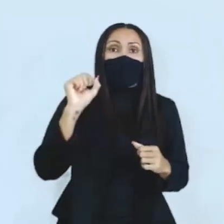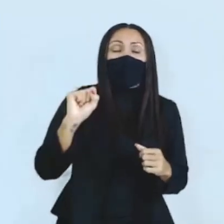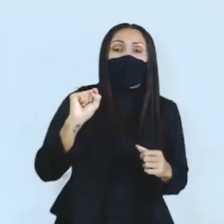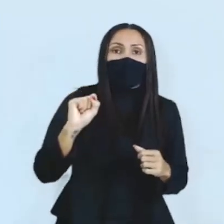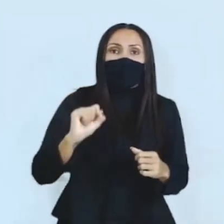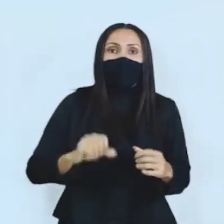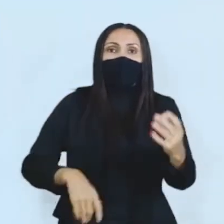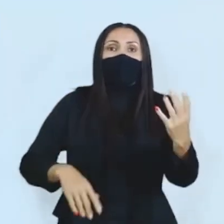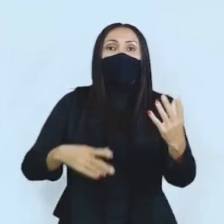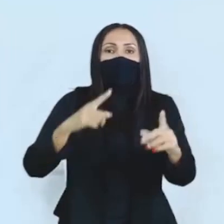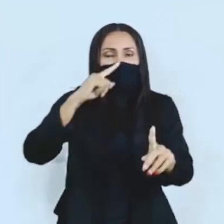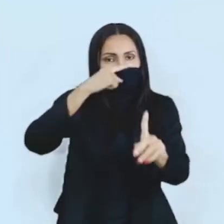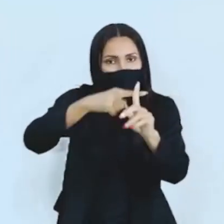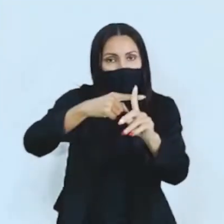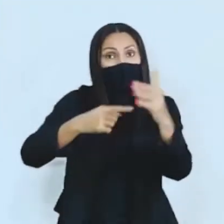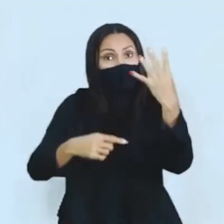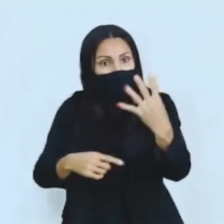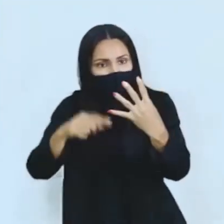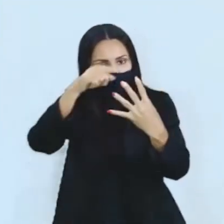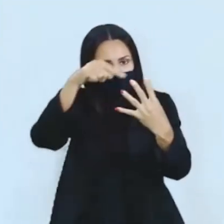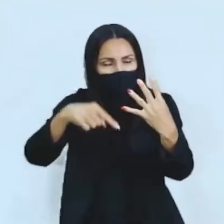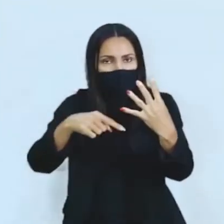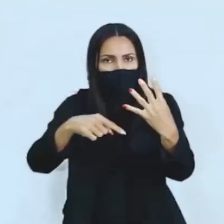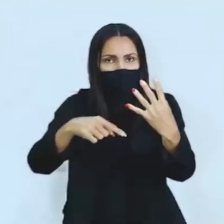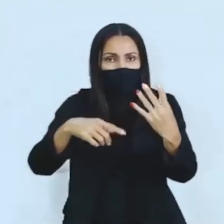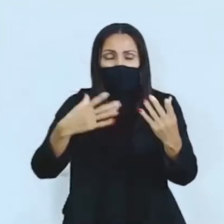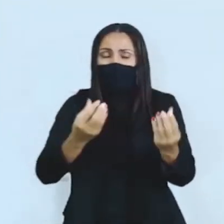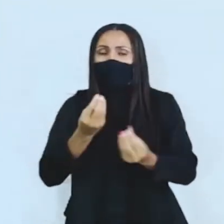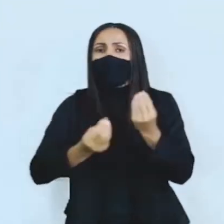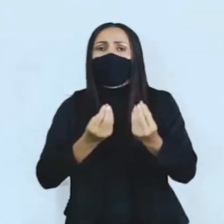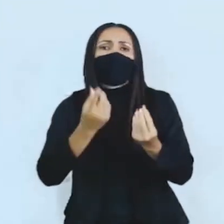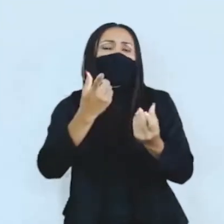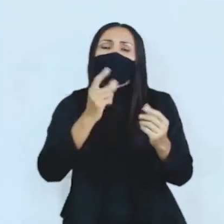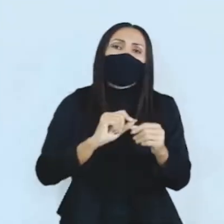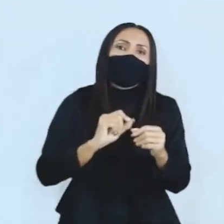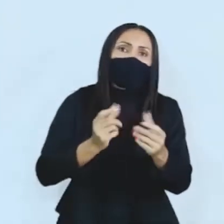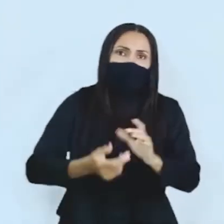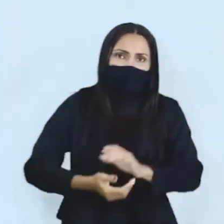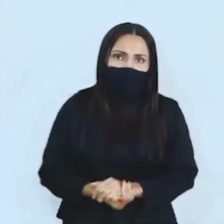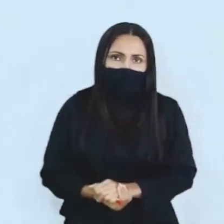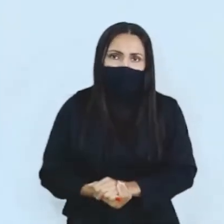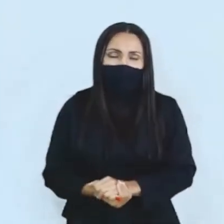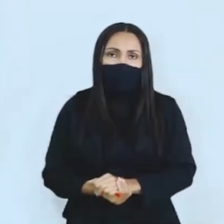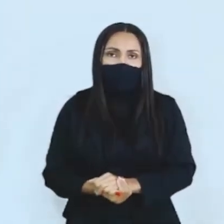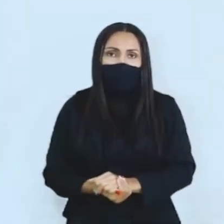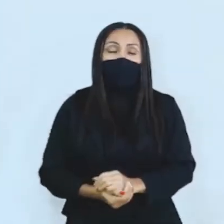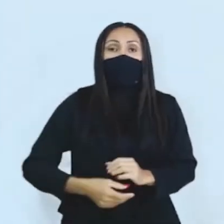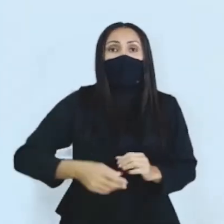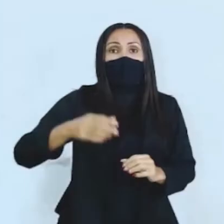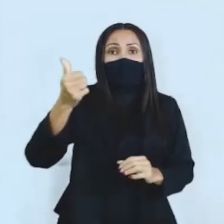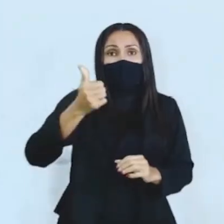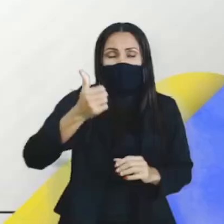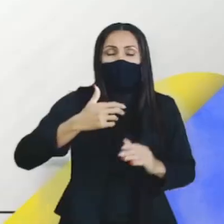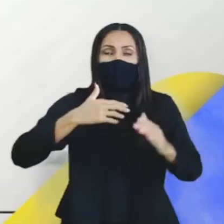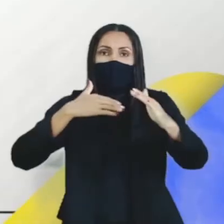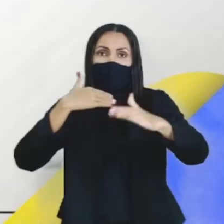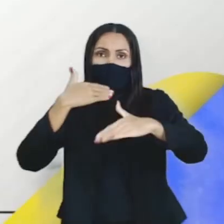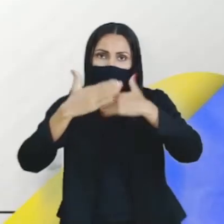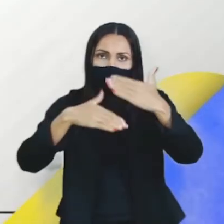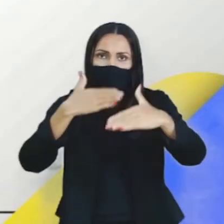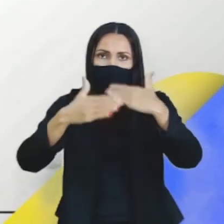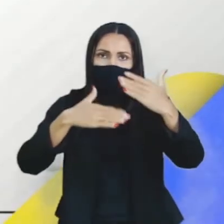mais 4 pontos. Então, como é que você vai determinar esses 4 pontos? Você vai primeiro construir